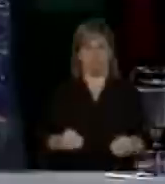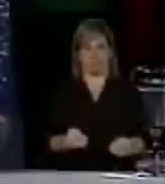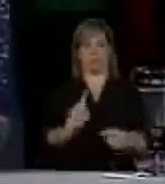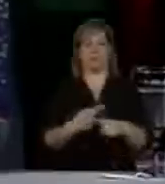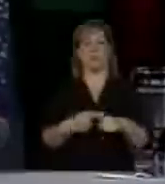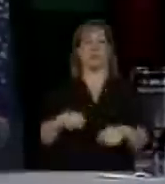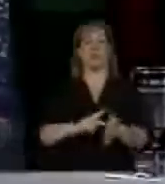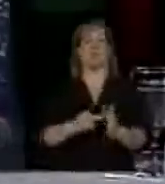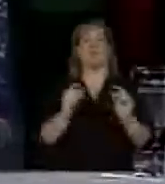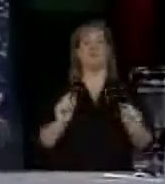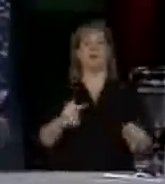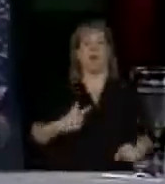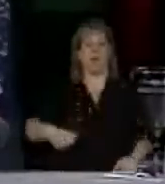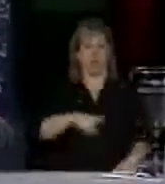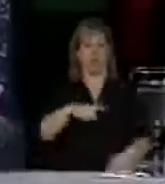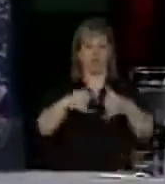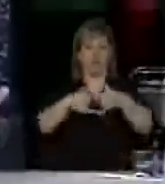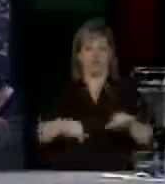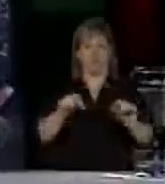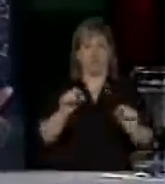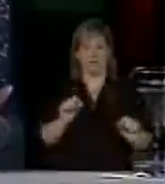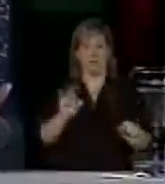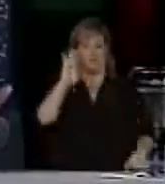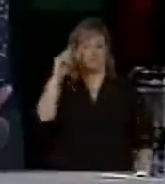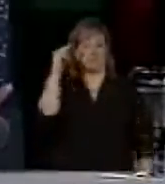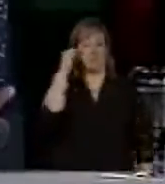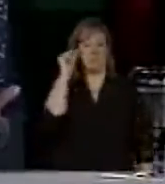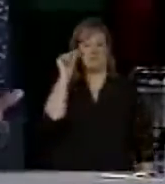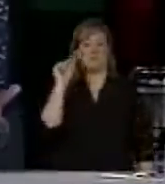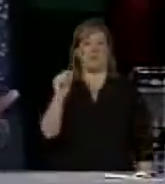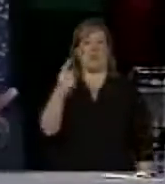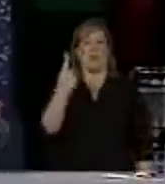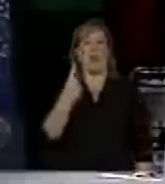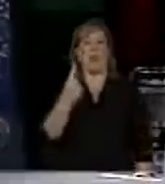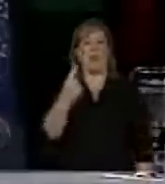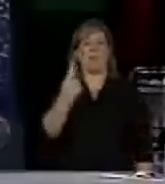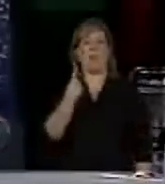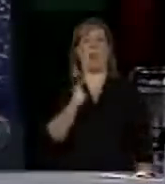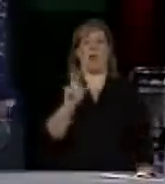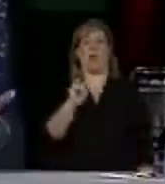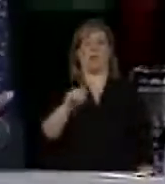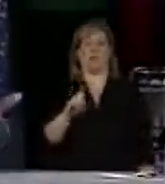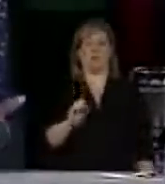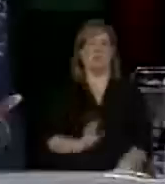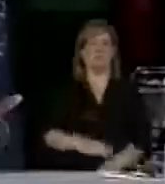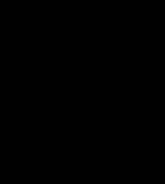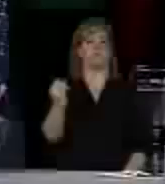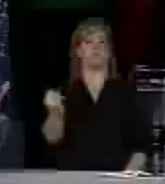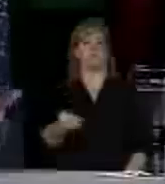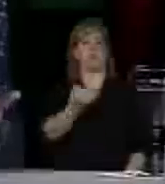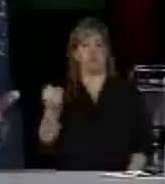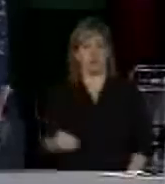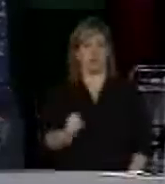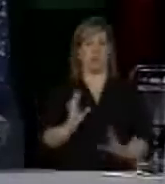significa que nós estamos olhando para uma das raízes mais importantes da